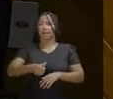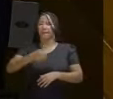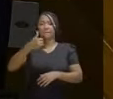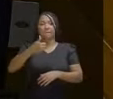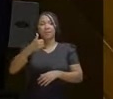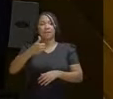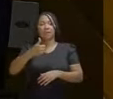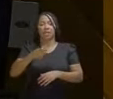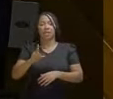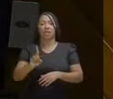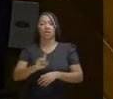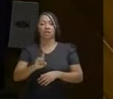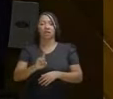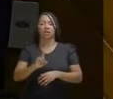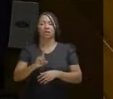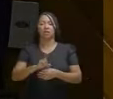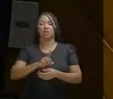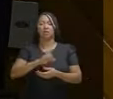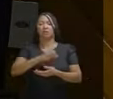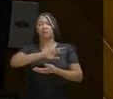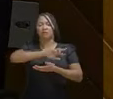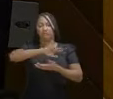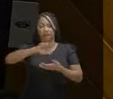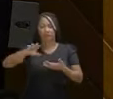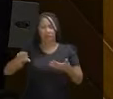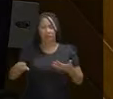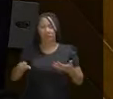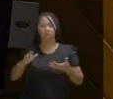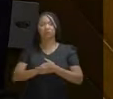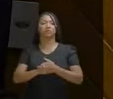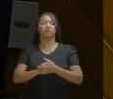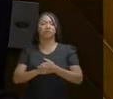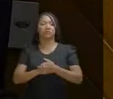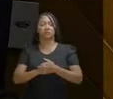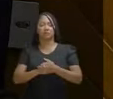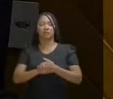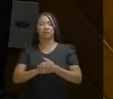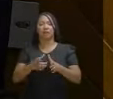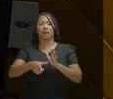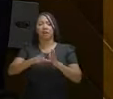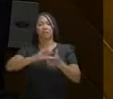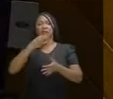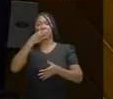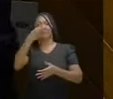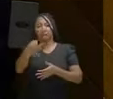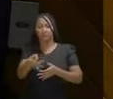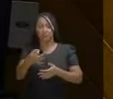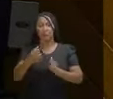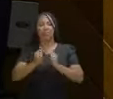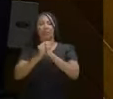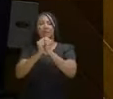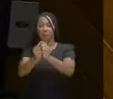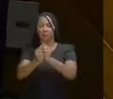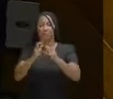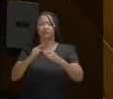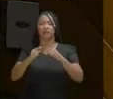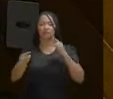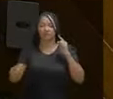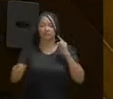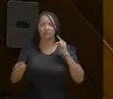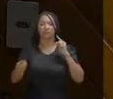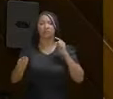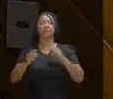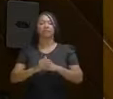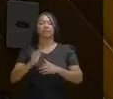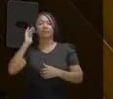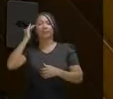é submetida a esta Corte. Antes disso, senhor presidente, eu reviso o meu posicionamento anterior e passo a acompanhar a divergência para